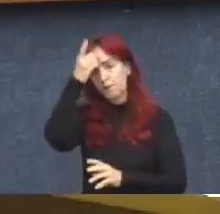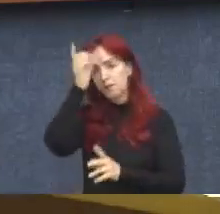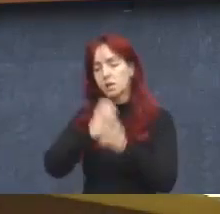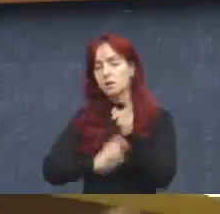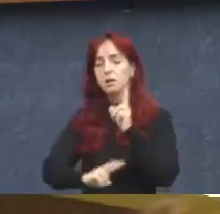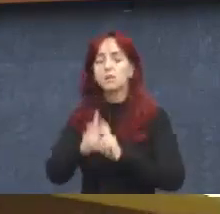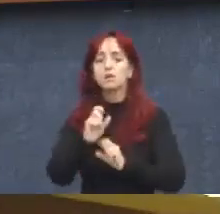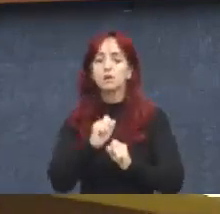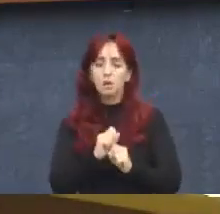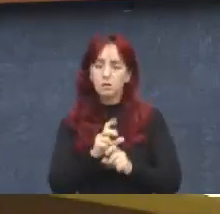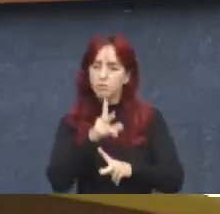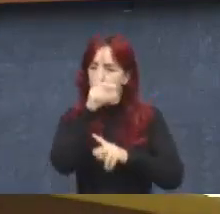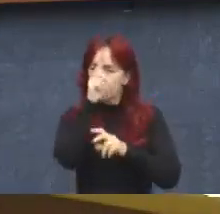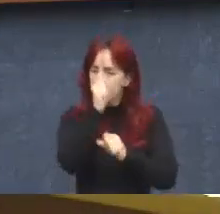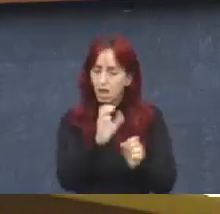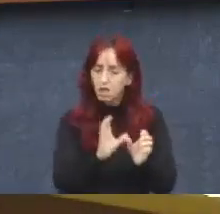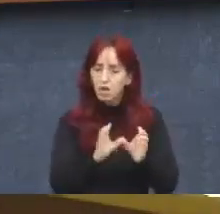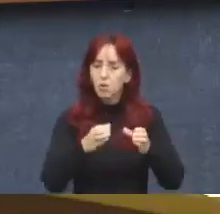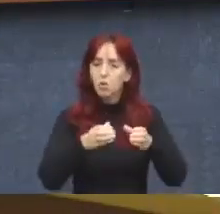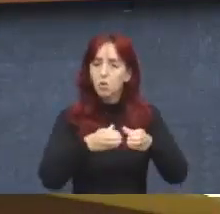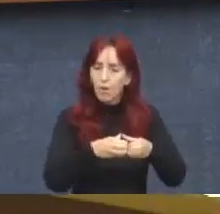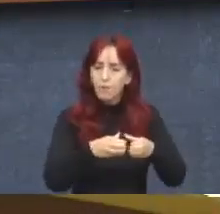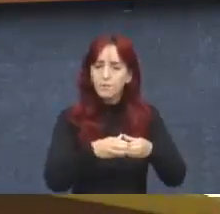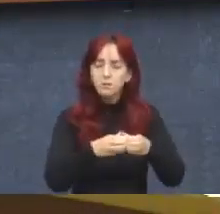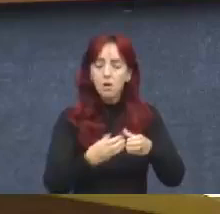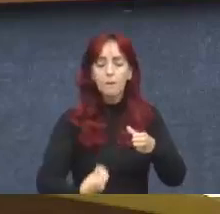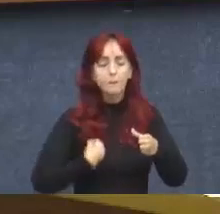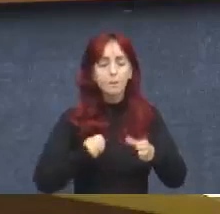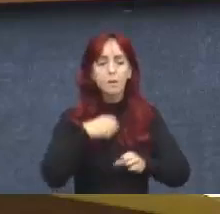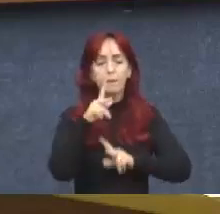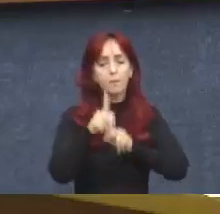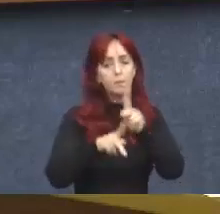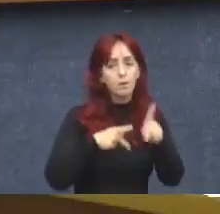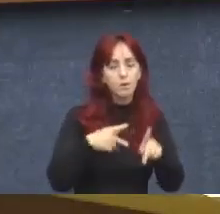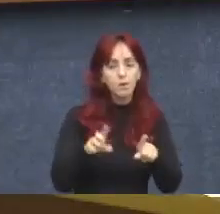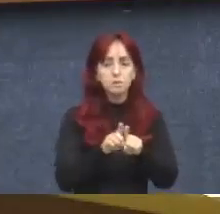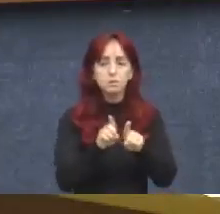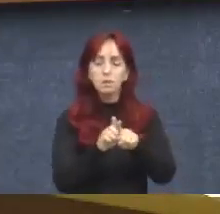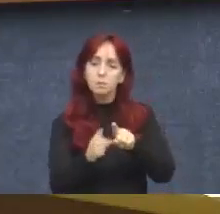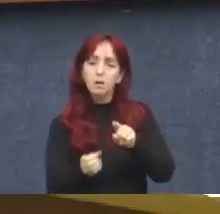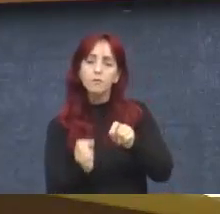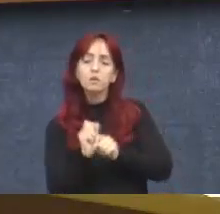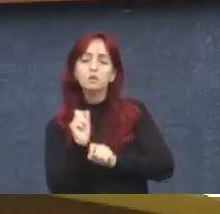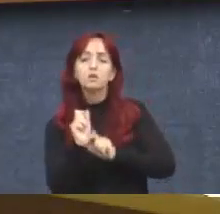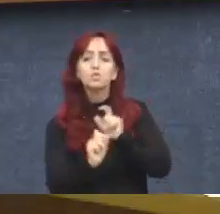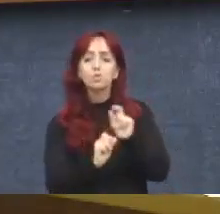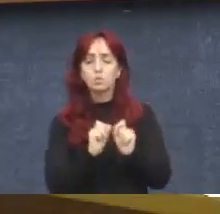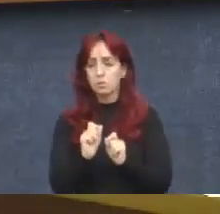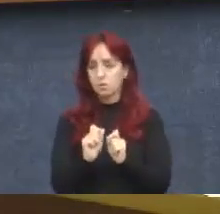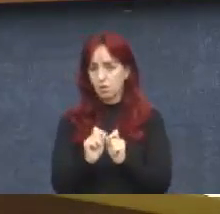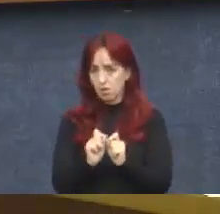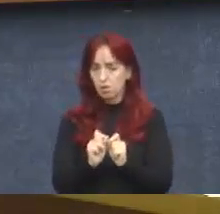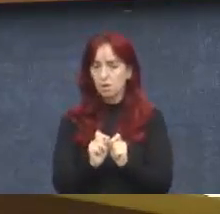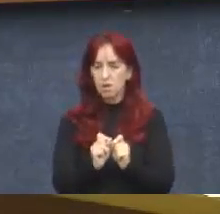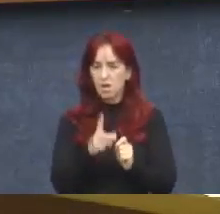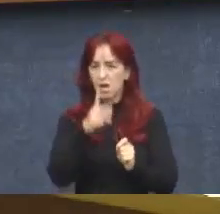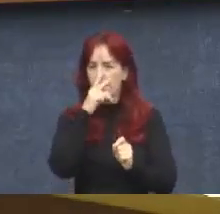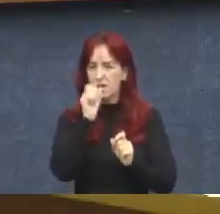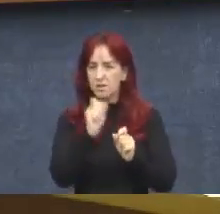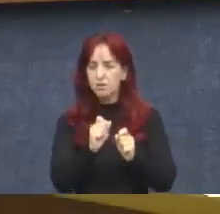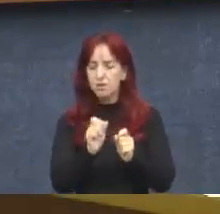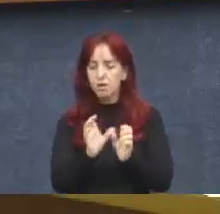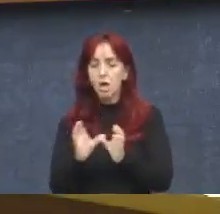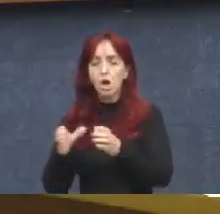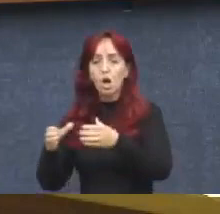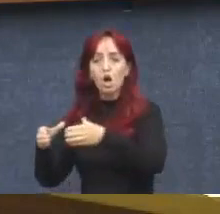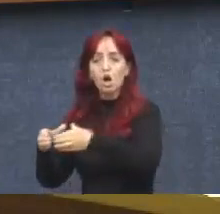foi de fortalecer a Comissão de Participação Popular, fazer da Comissão de Participação Popular muito parecida com a